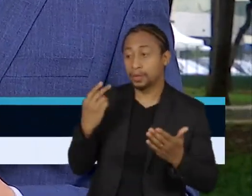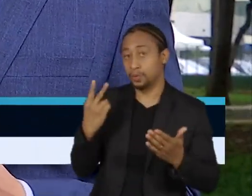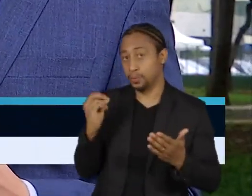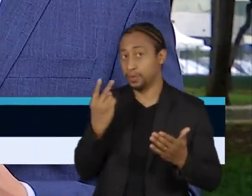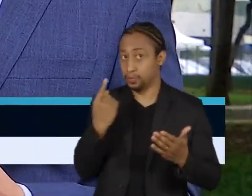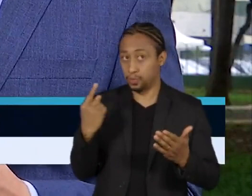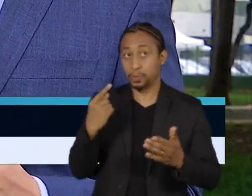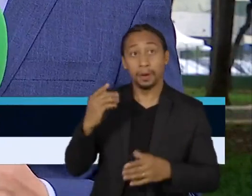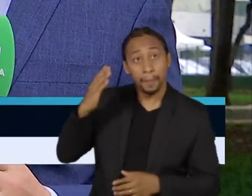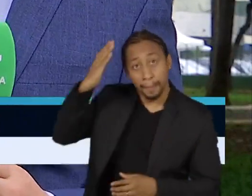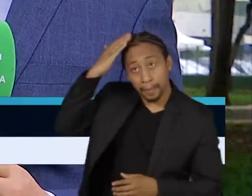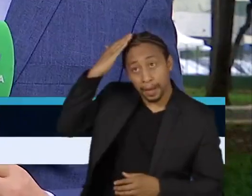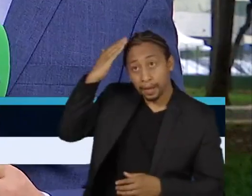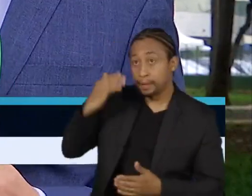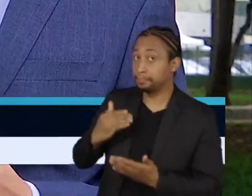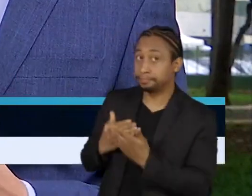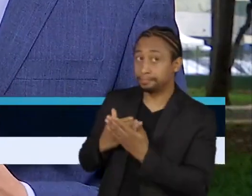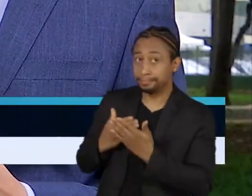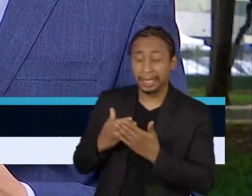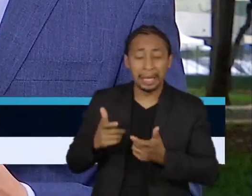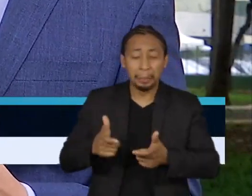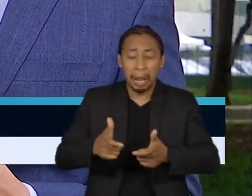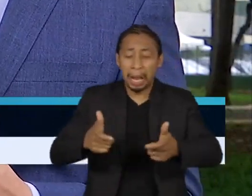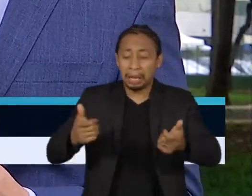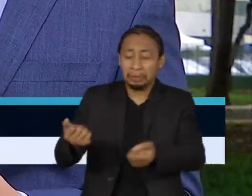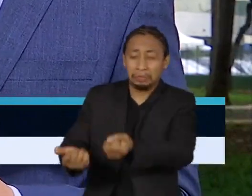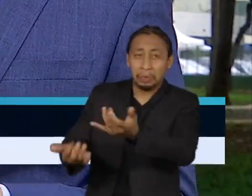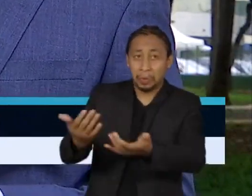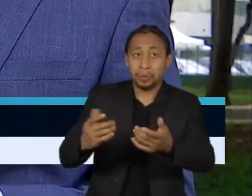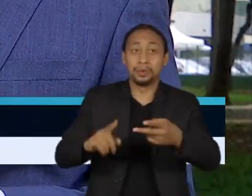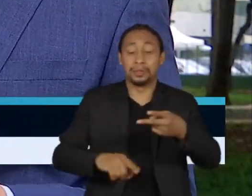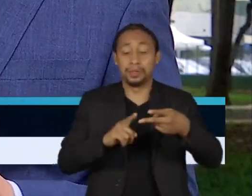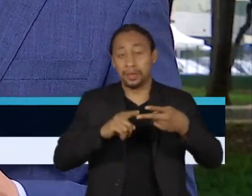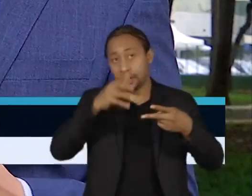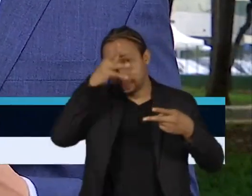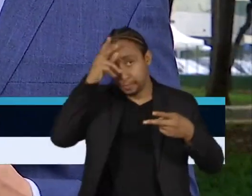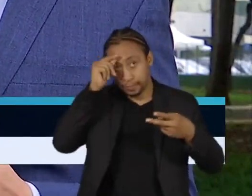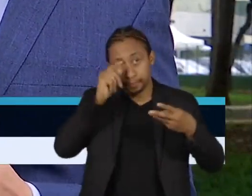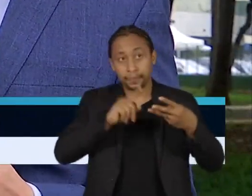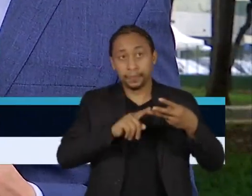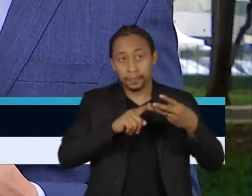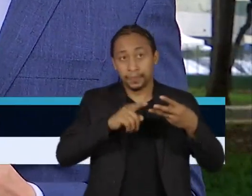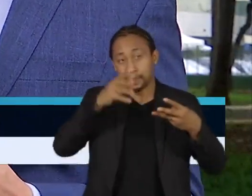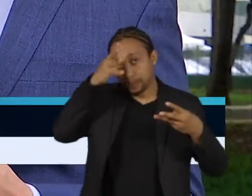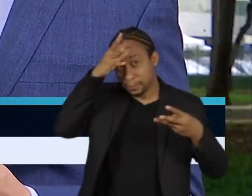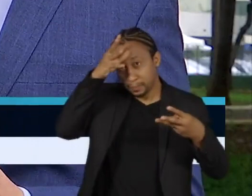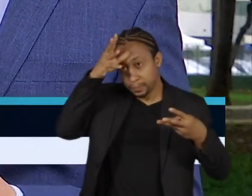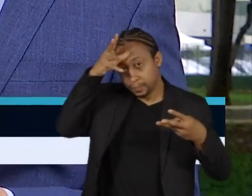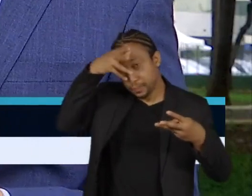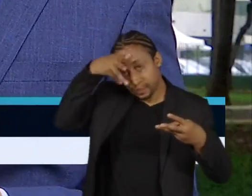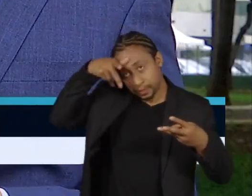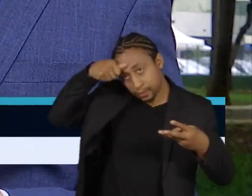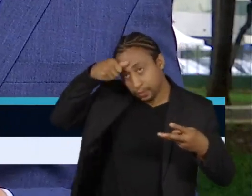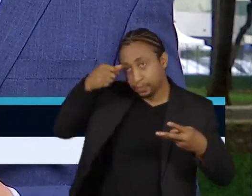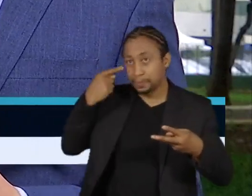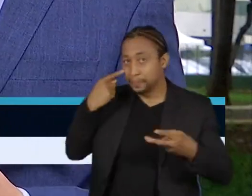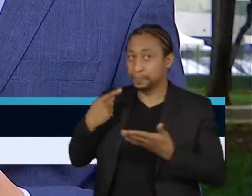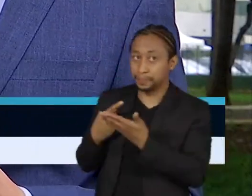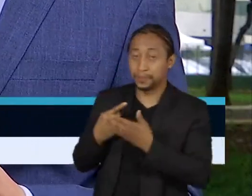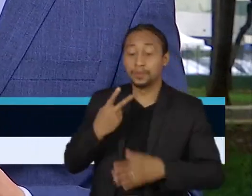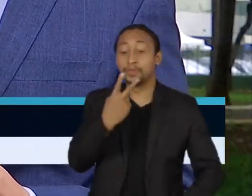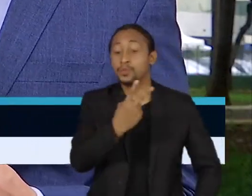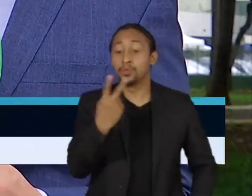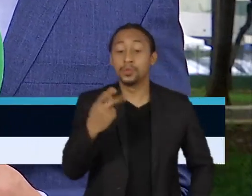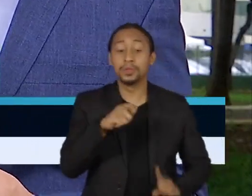concentra o maior número de focos de incêndios, seguido pelos estados do Amazonas e do Mato Grosso. Em 22 de agosto,